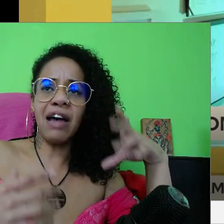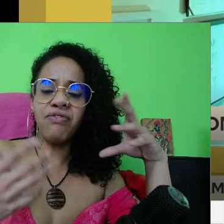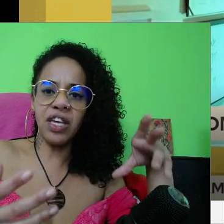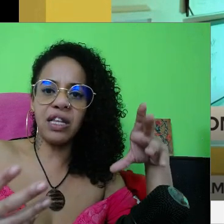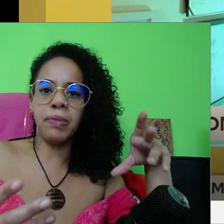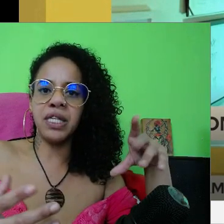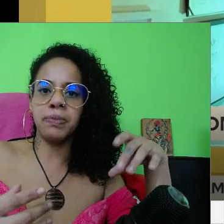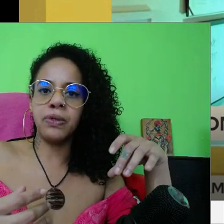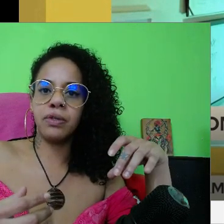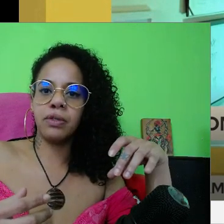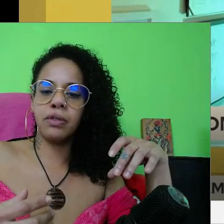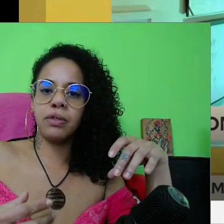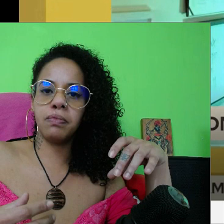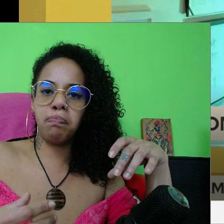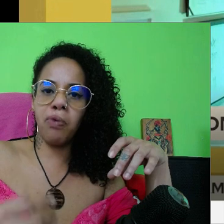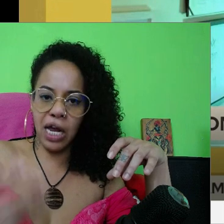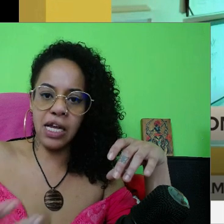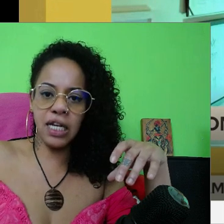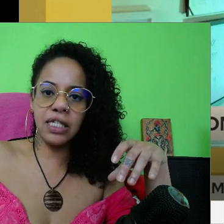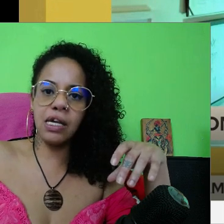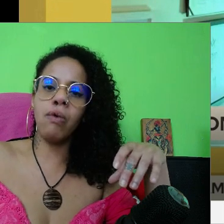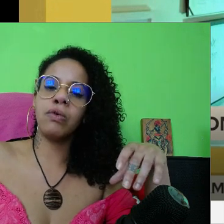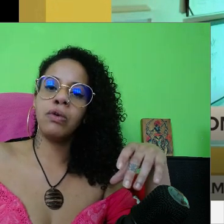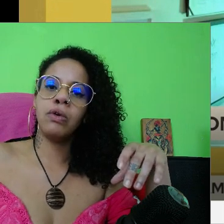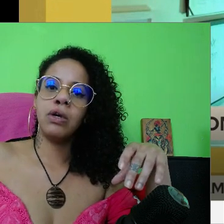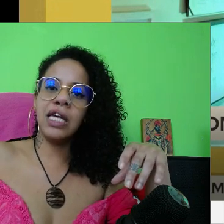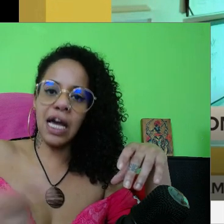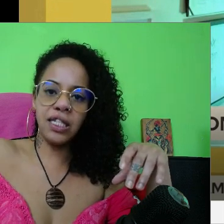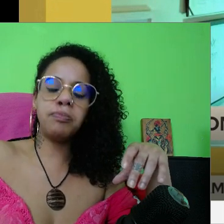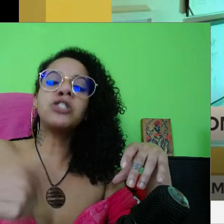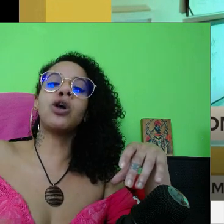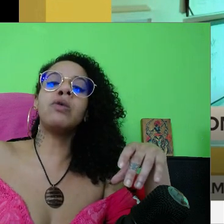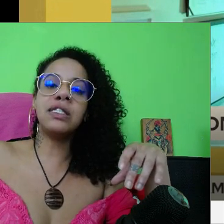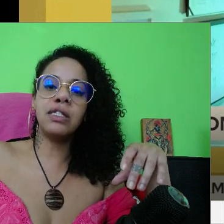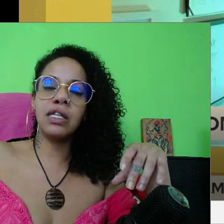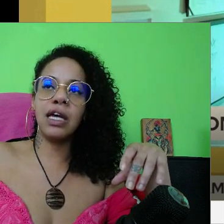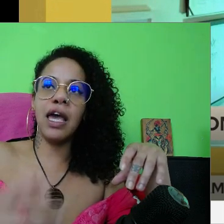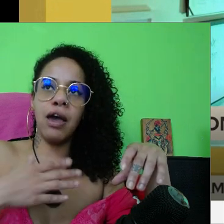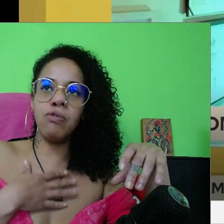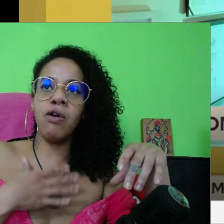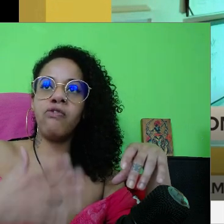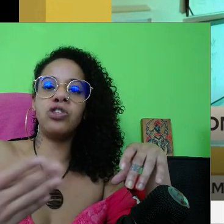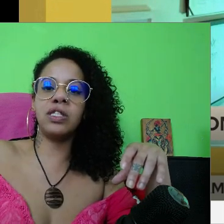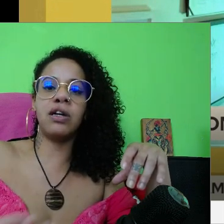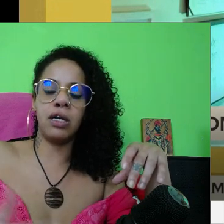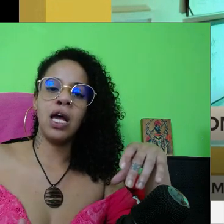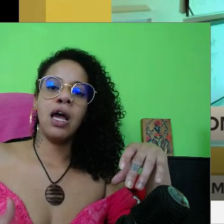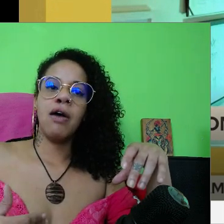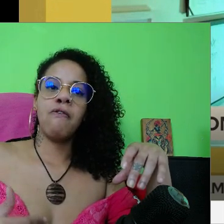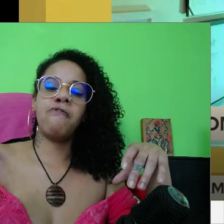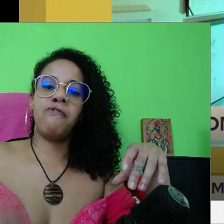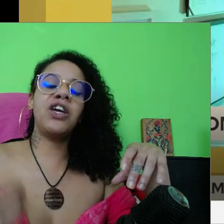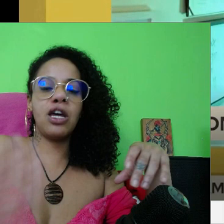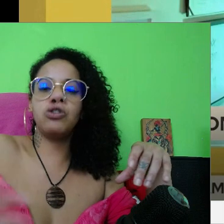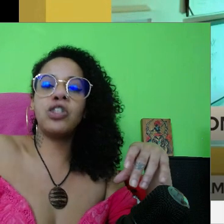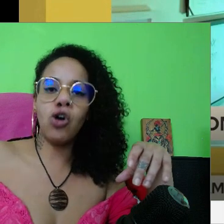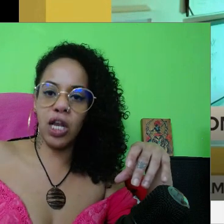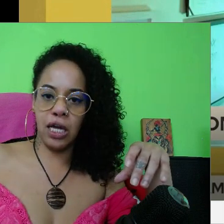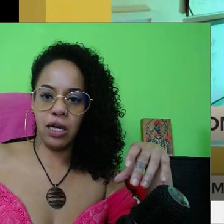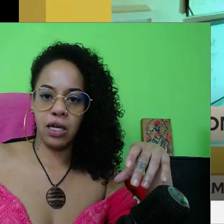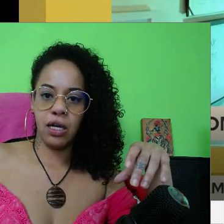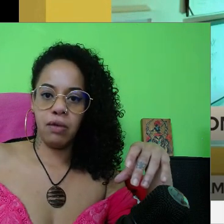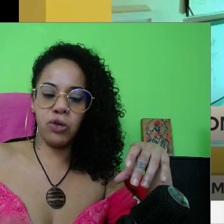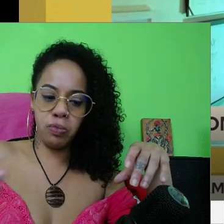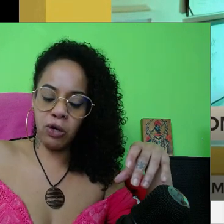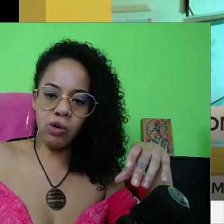da vida mesmo por alienação E essas pessoas eu não vou dizer fiquem